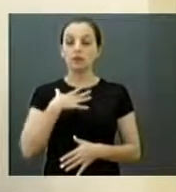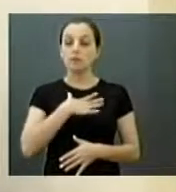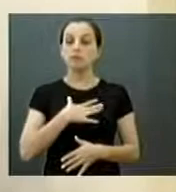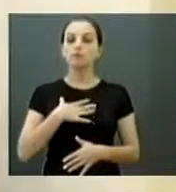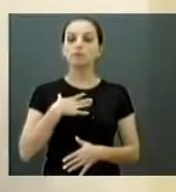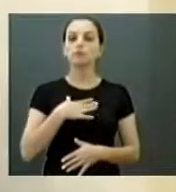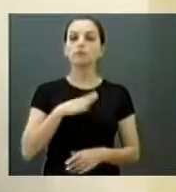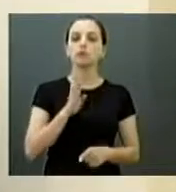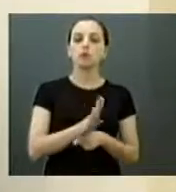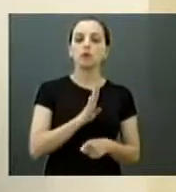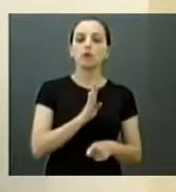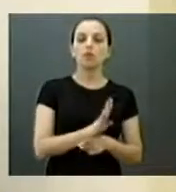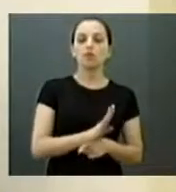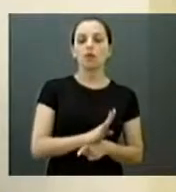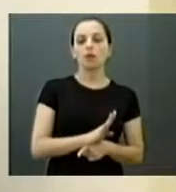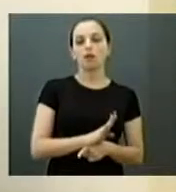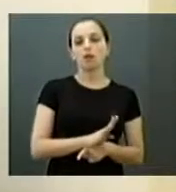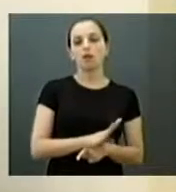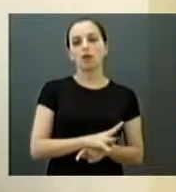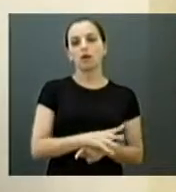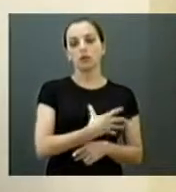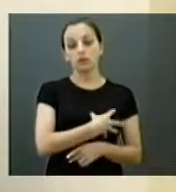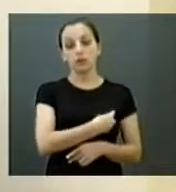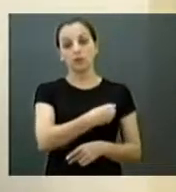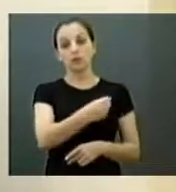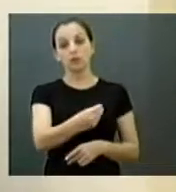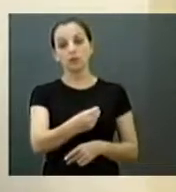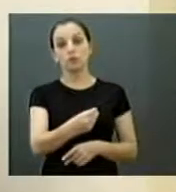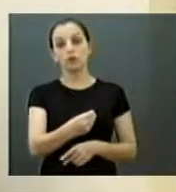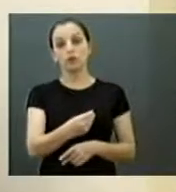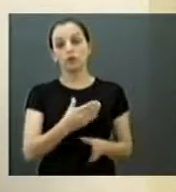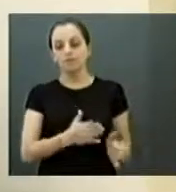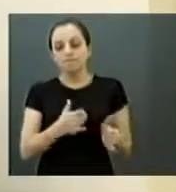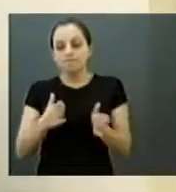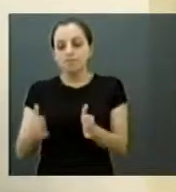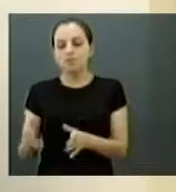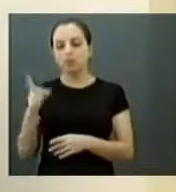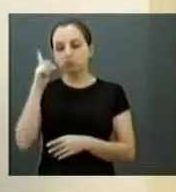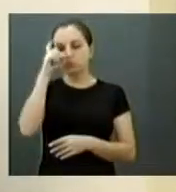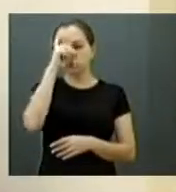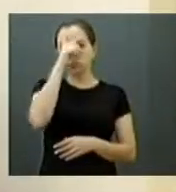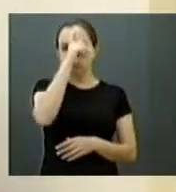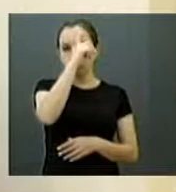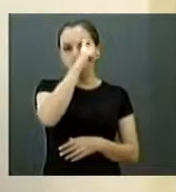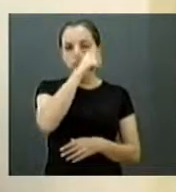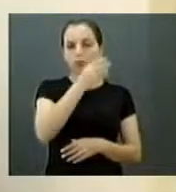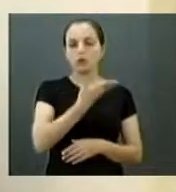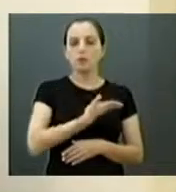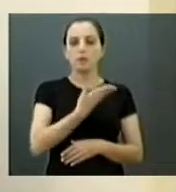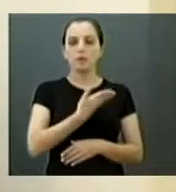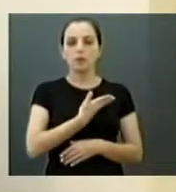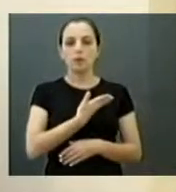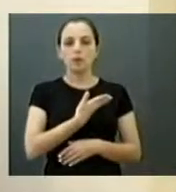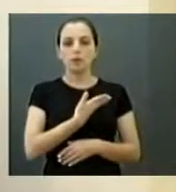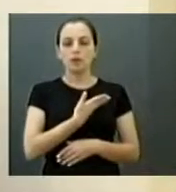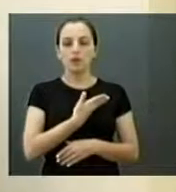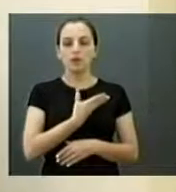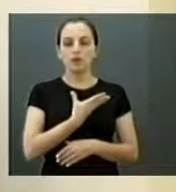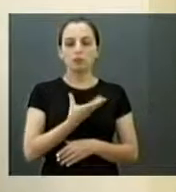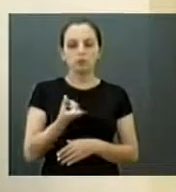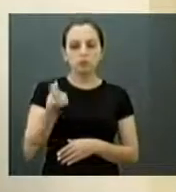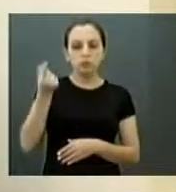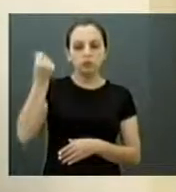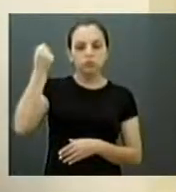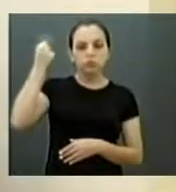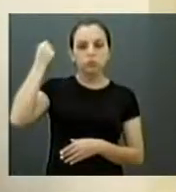de cuidar de suas filhas em momentos extremamente difíceis, que é a minha amiga de muitos anos,